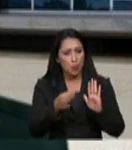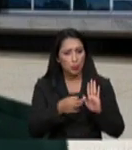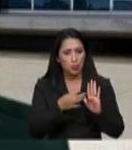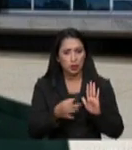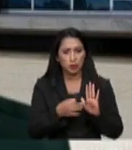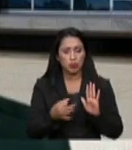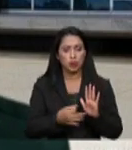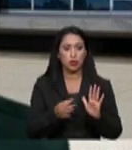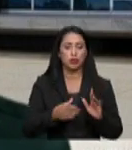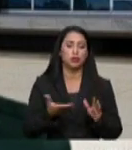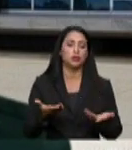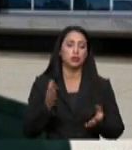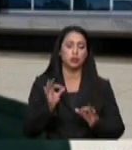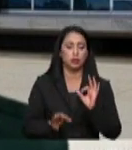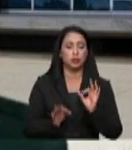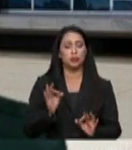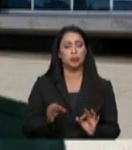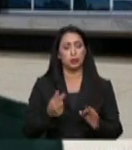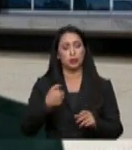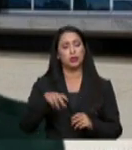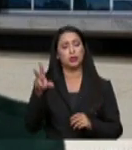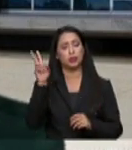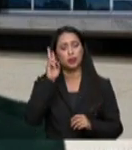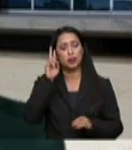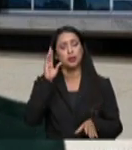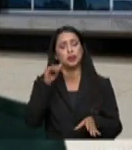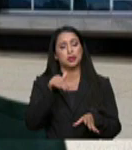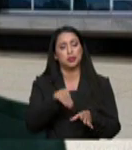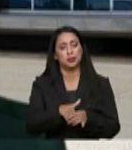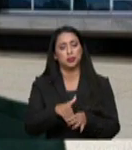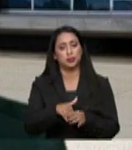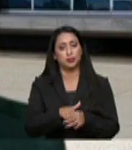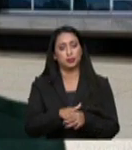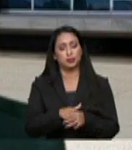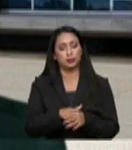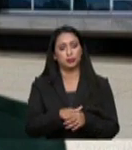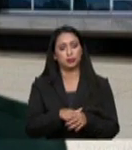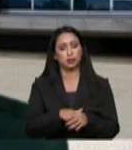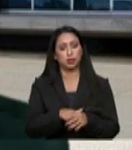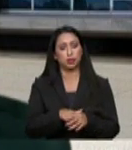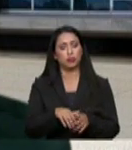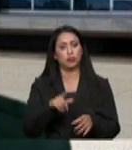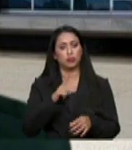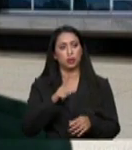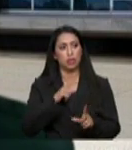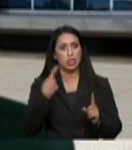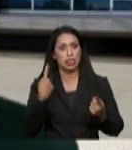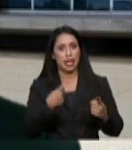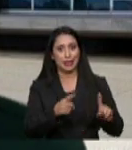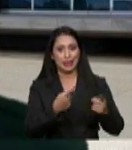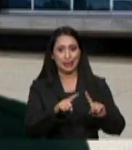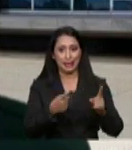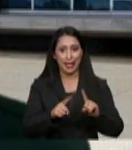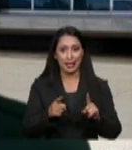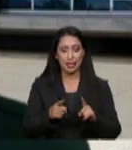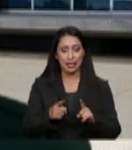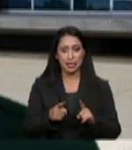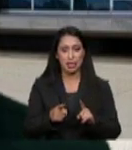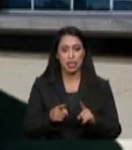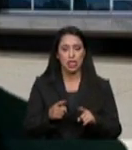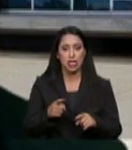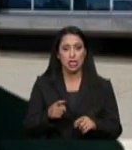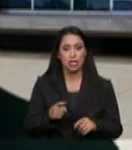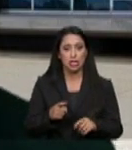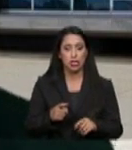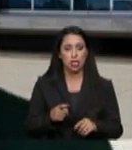e o carro julgamento lembro se vossas excelências dos ataques e das tentativas de invasão